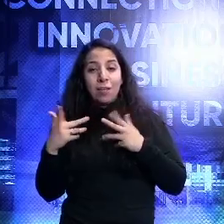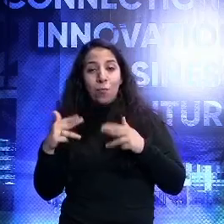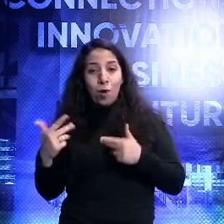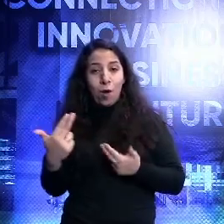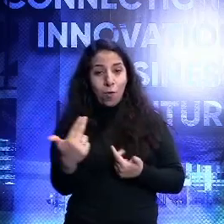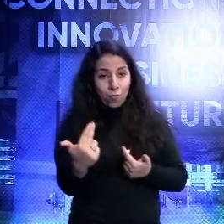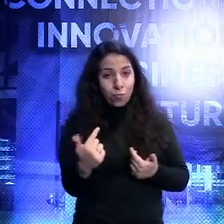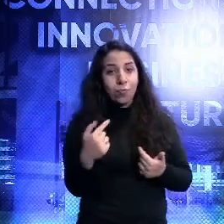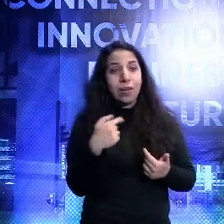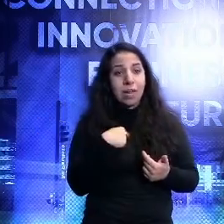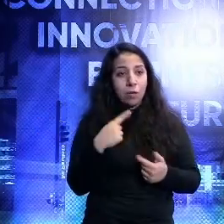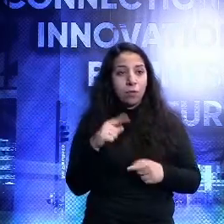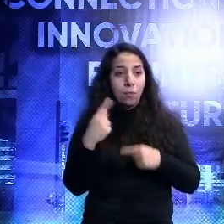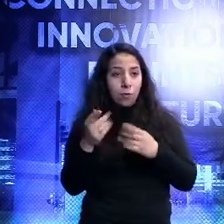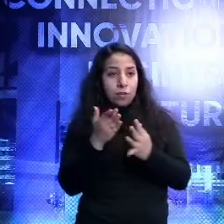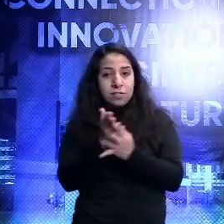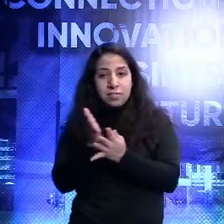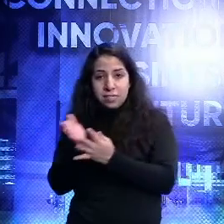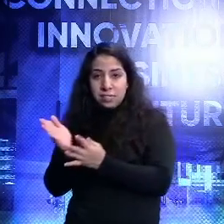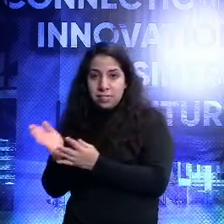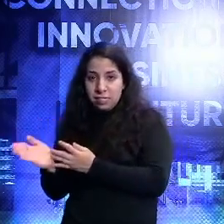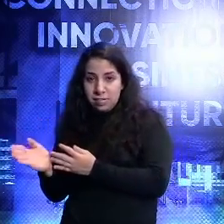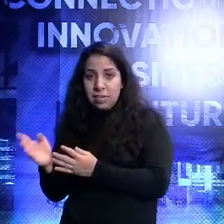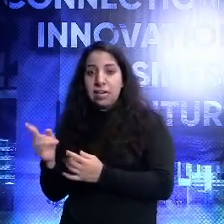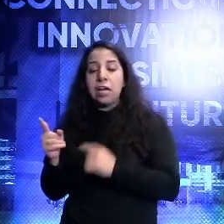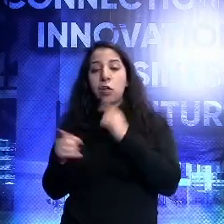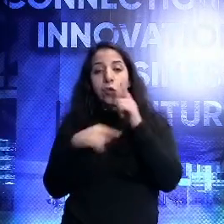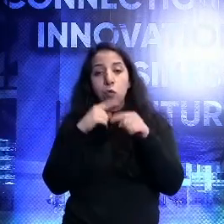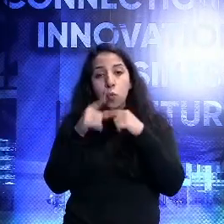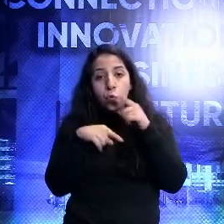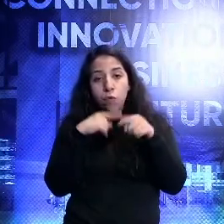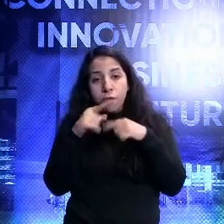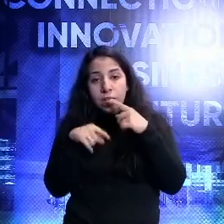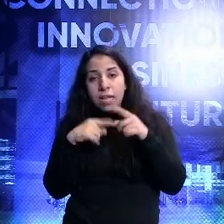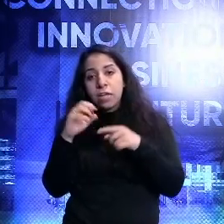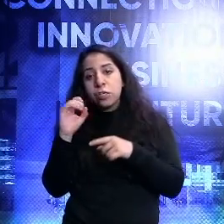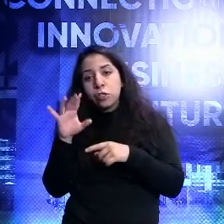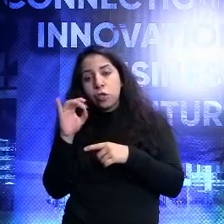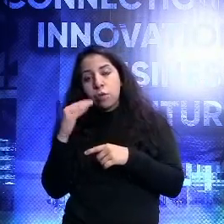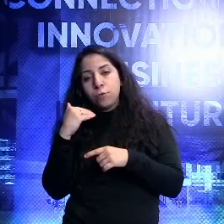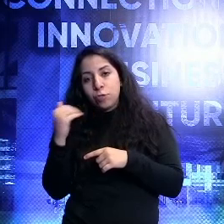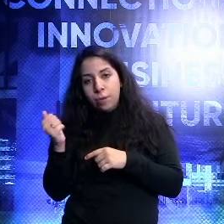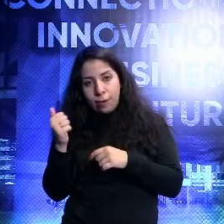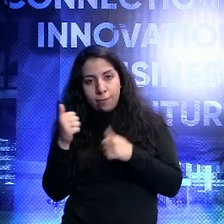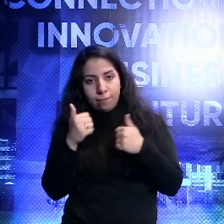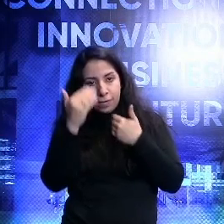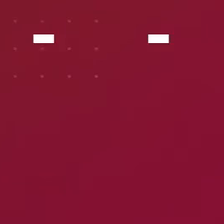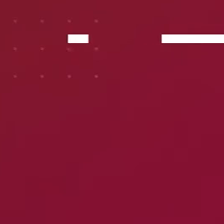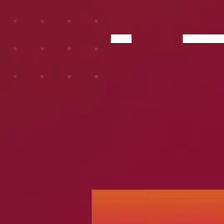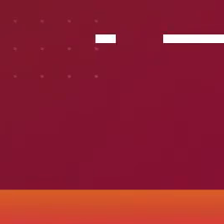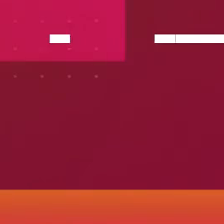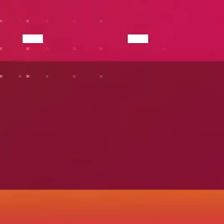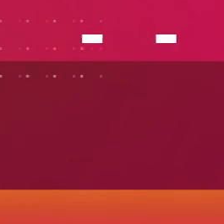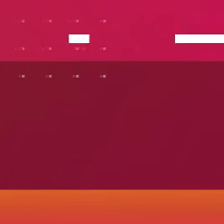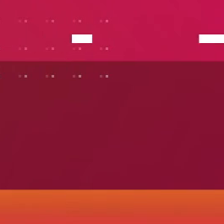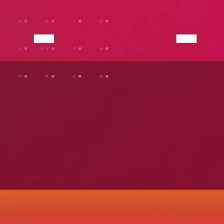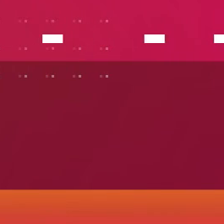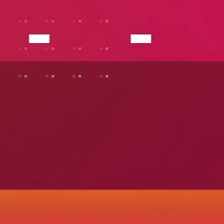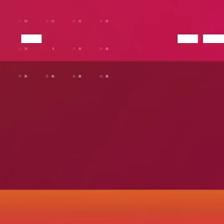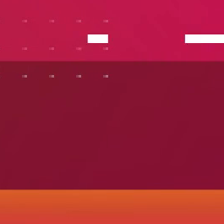lá na trilha, depois, se tiver dúvida, alguma coisa, quiser falar alguma coisa, só colar na mureta. Obrigado de novo, pessoal. Valeu, bom evento.